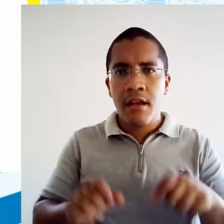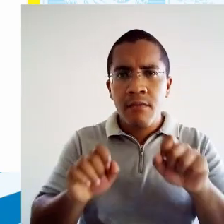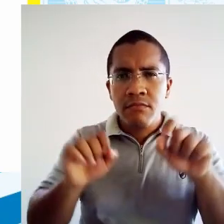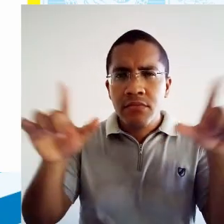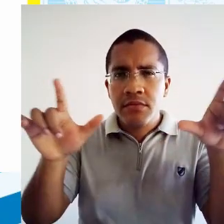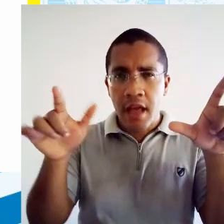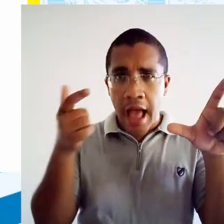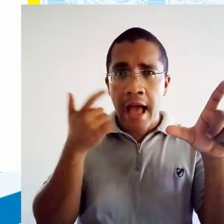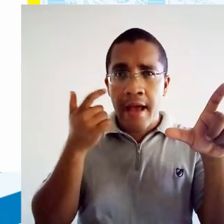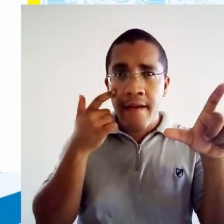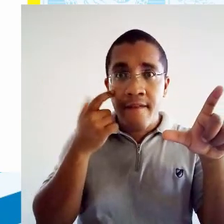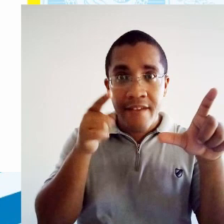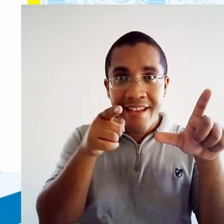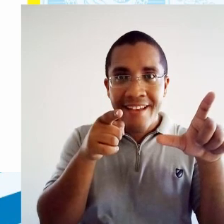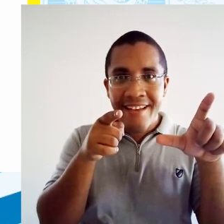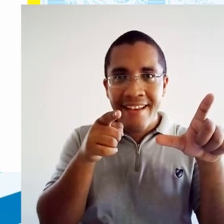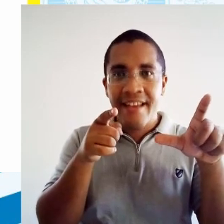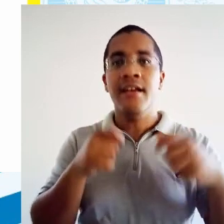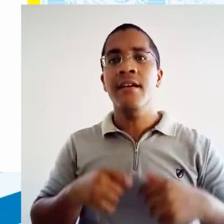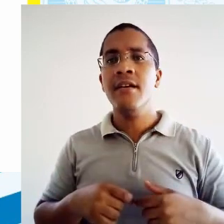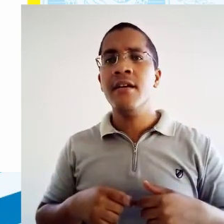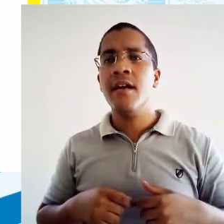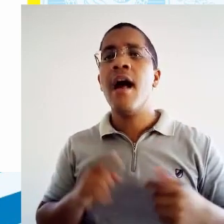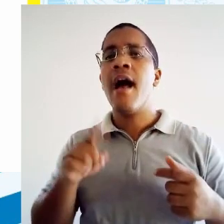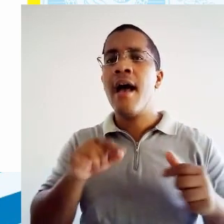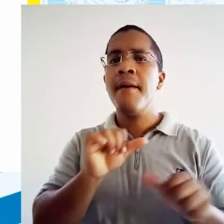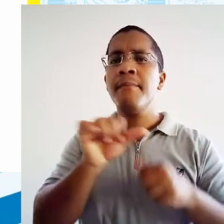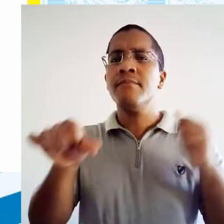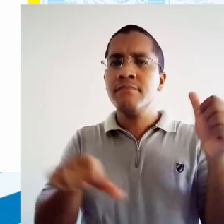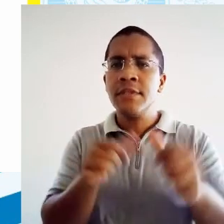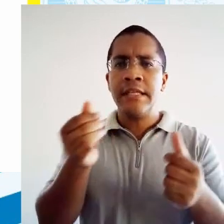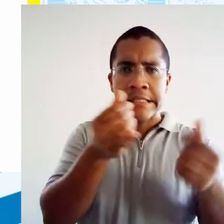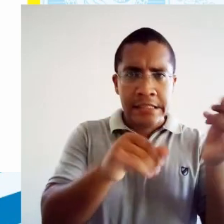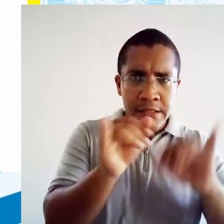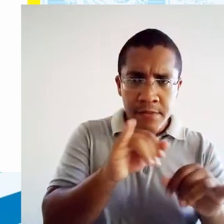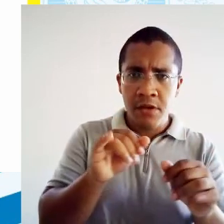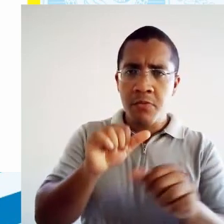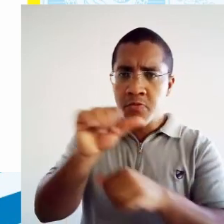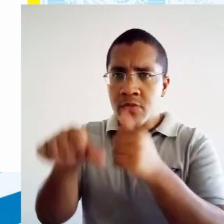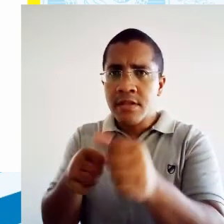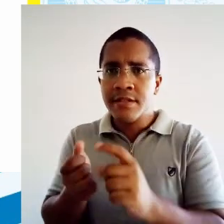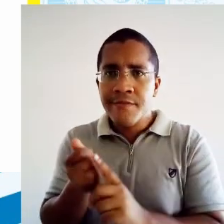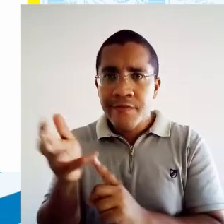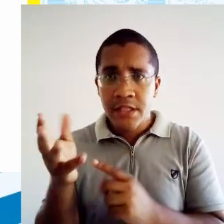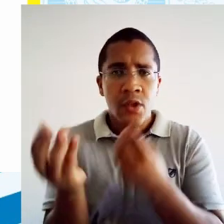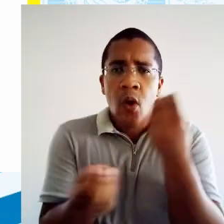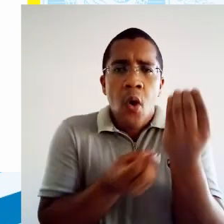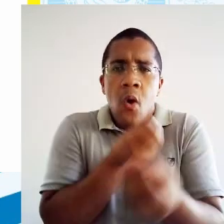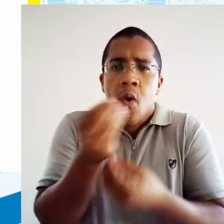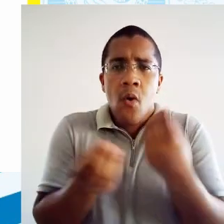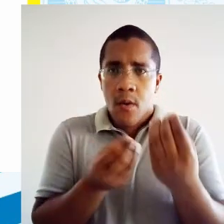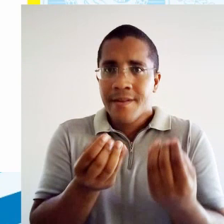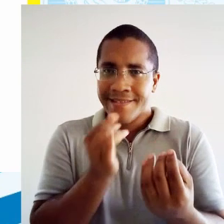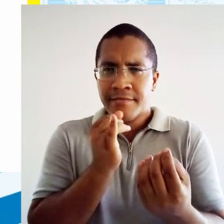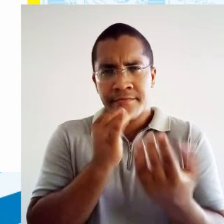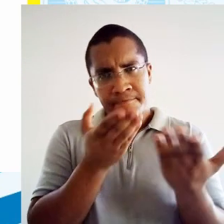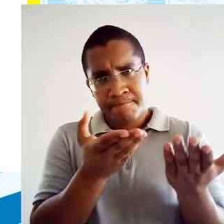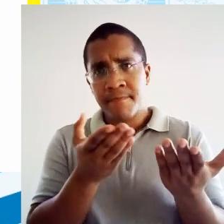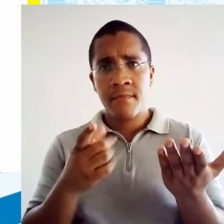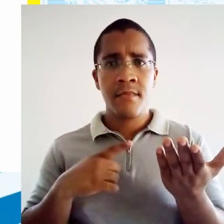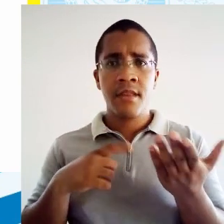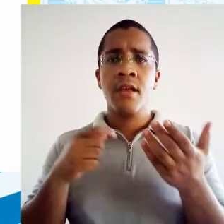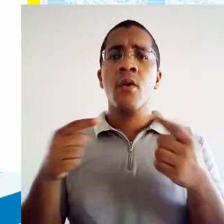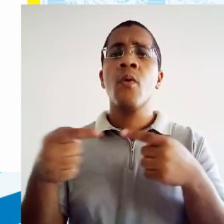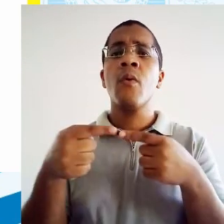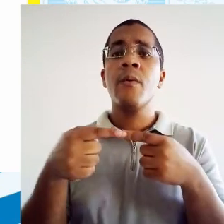Essa imagem que você está vendo sobre transformações químicas e físicas, que é um exemplo, tá? A gente tem aí